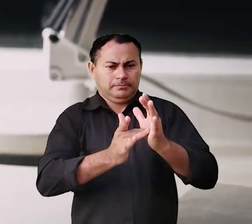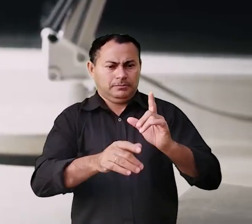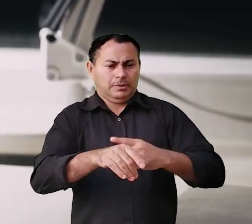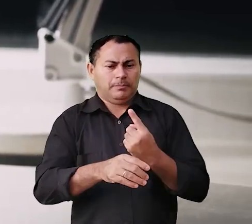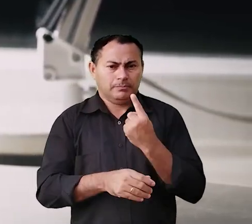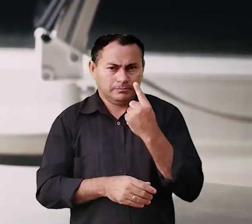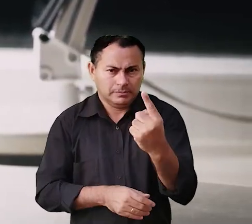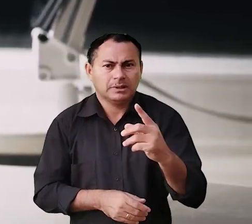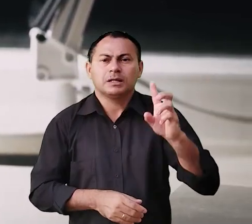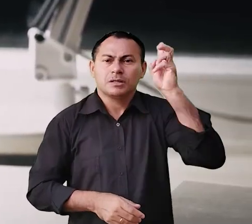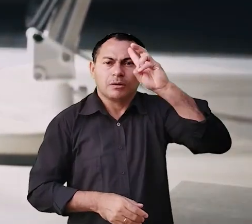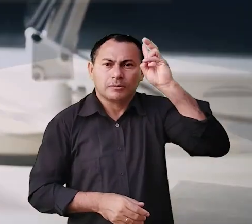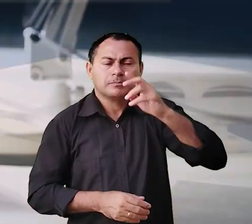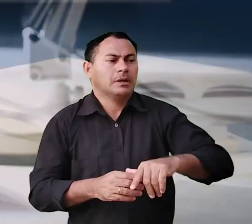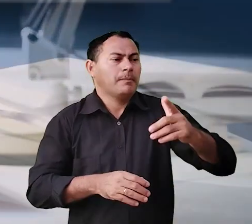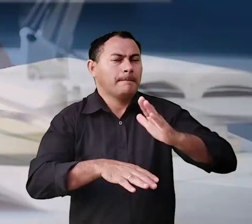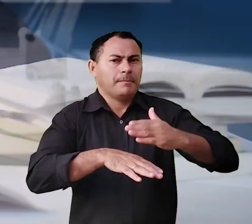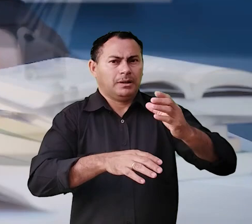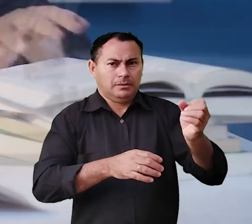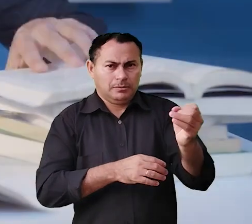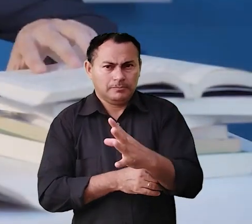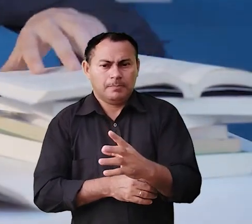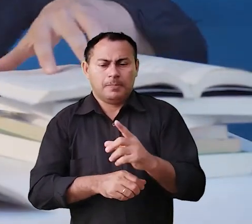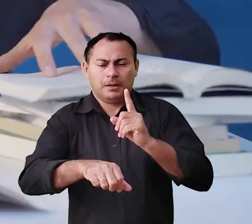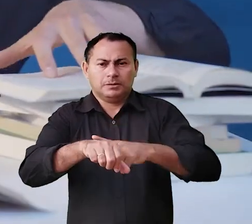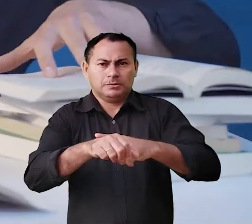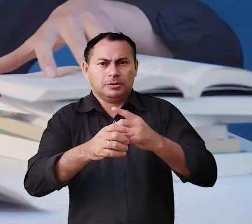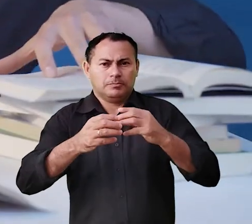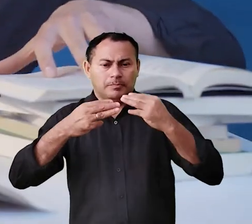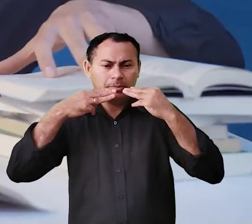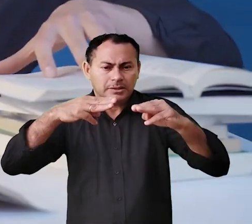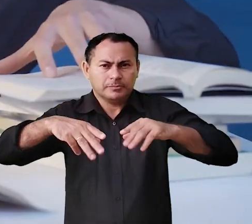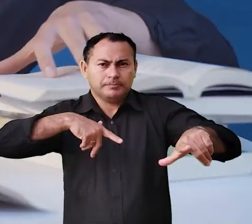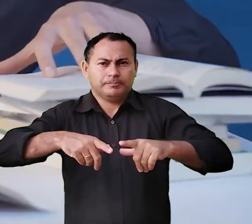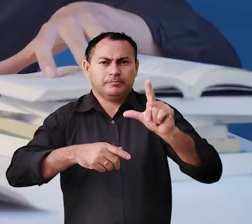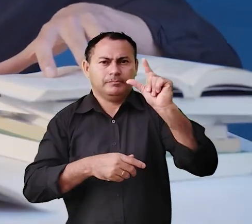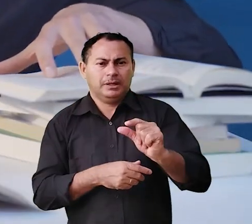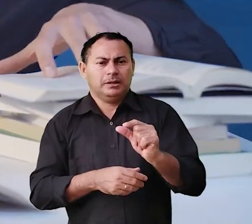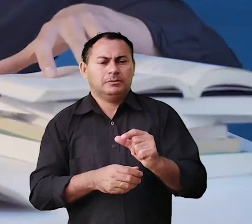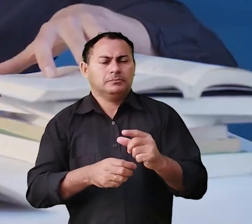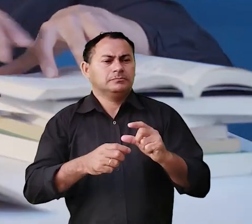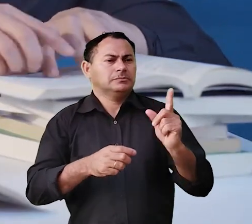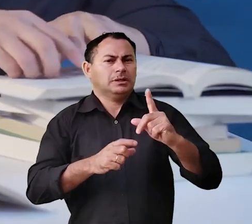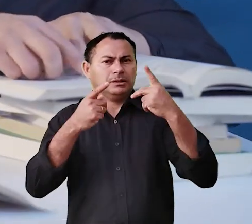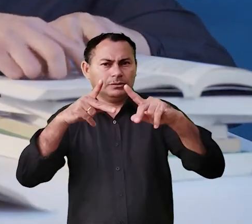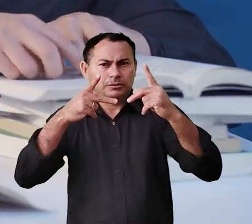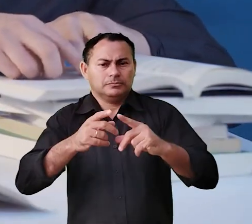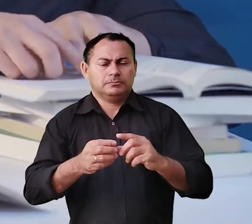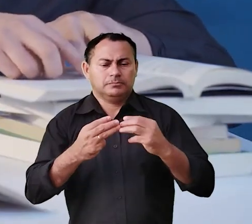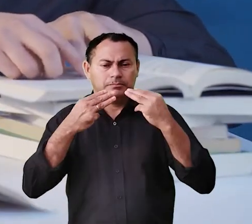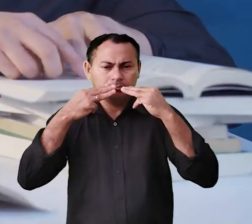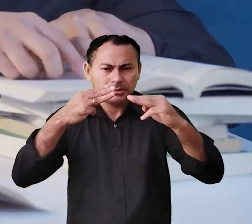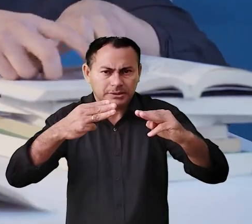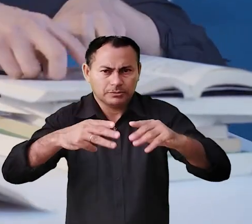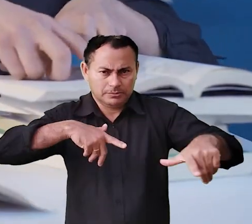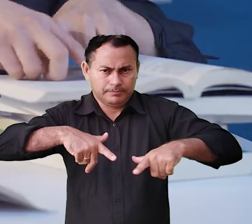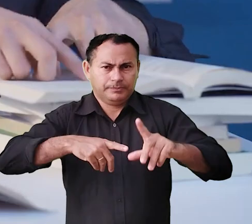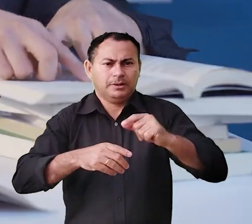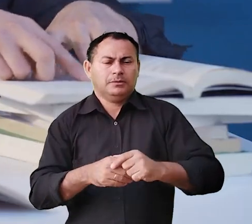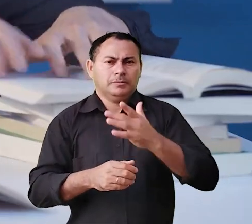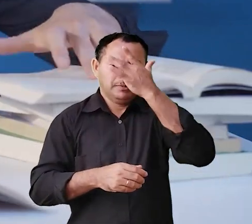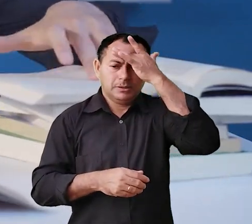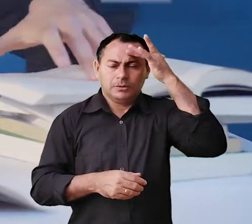período mais avançado da história. Quanto mais recente é a data do seu ministério, menos sobrenatural esse ministério